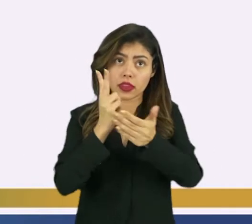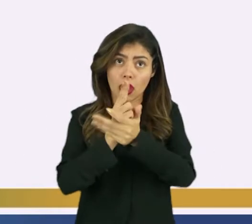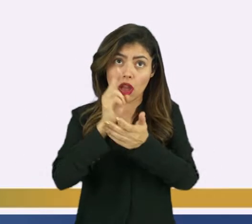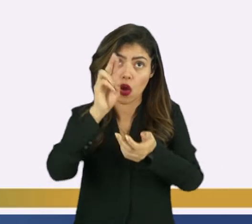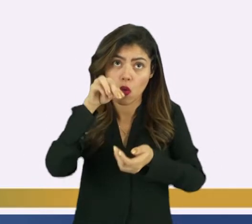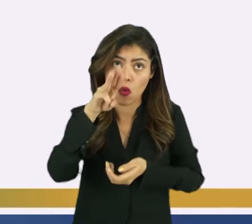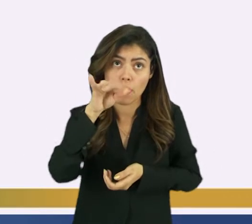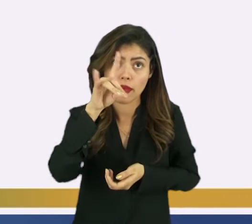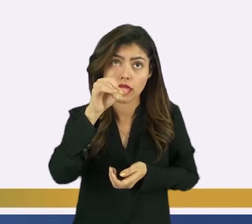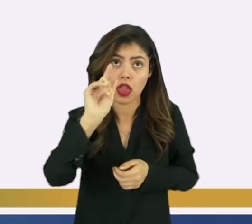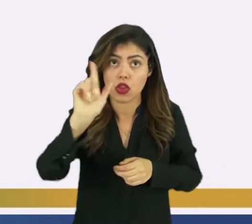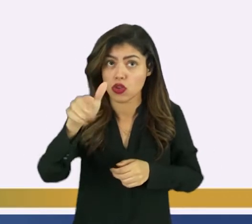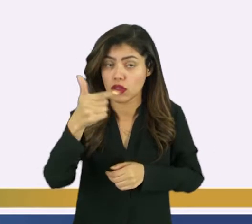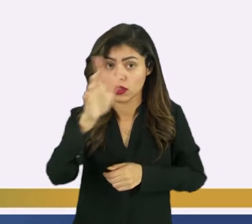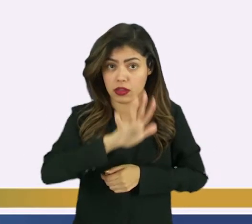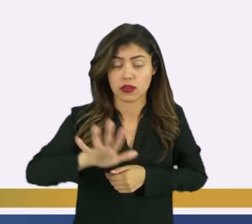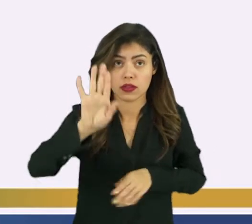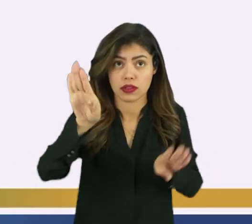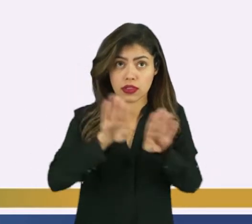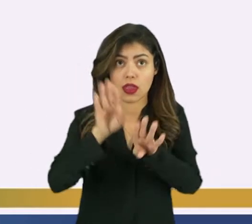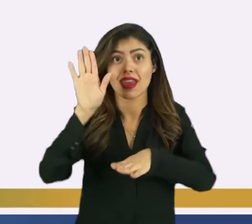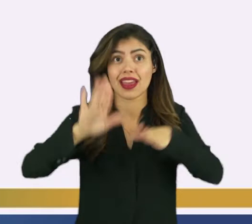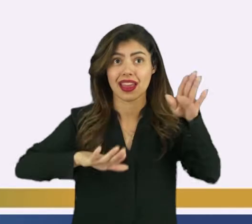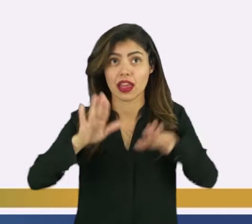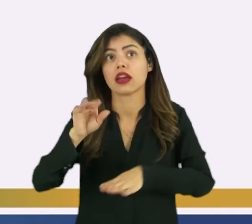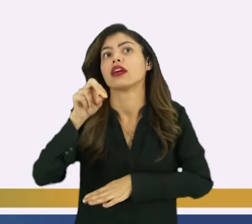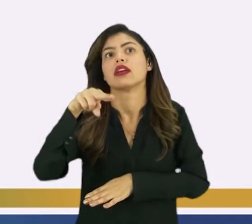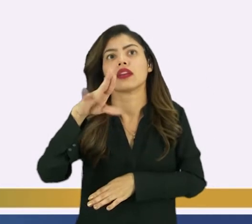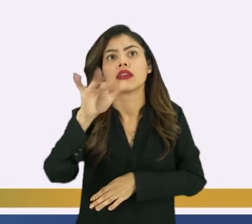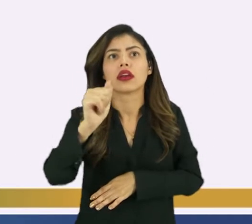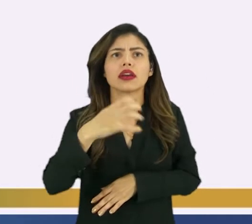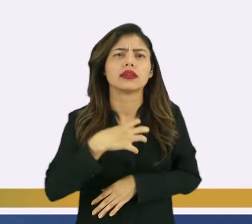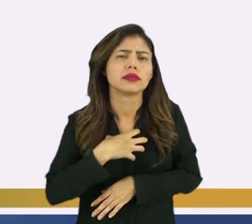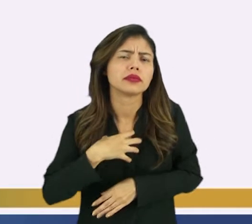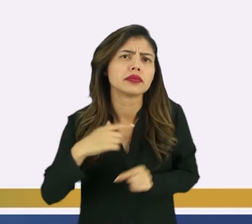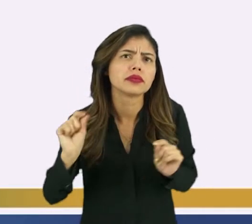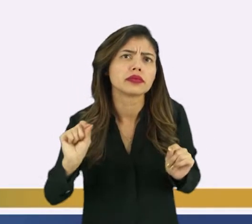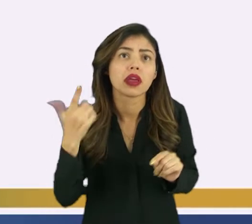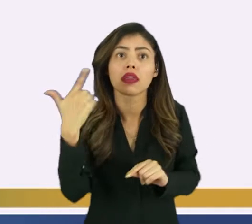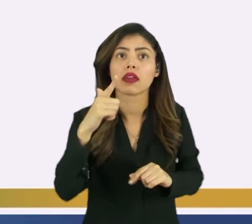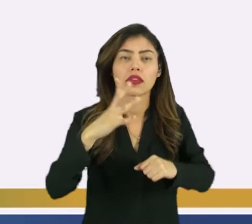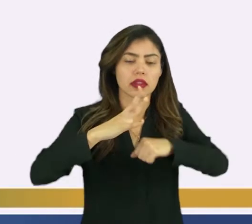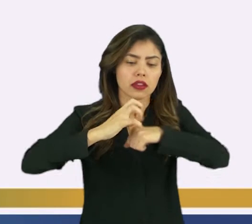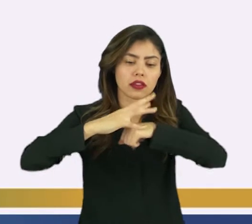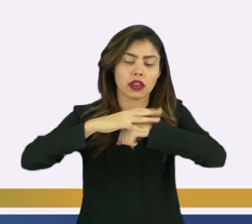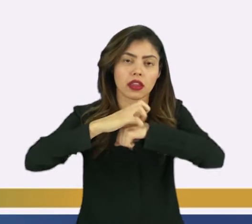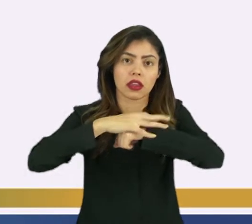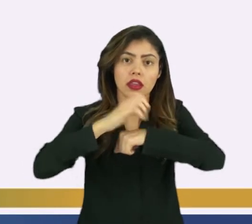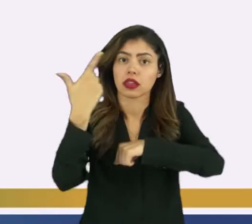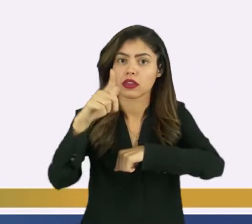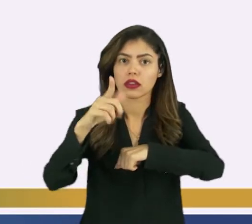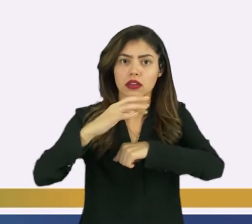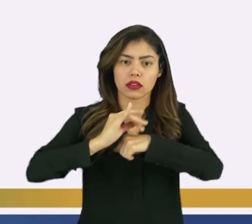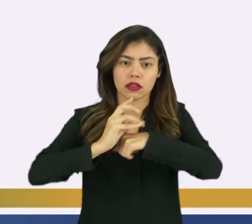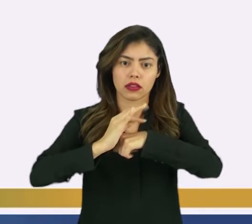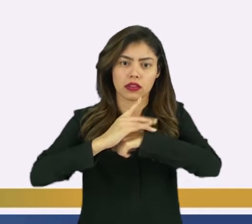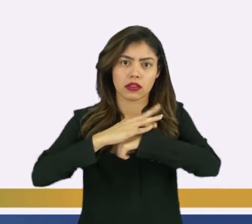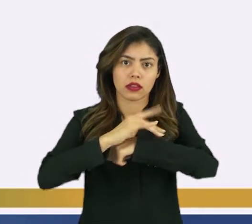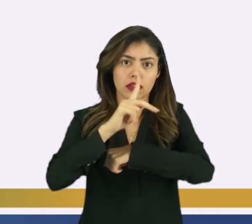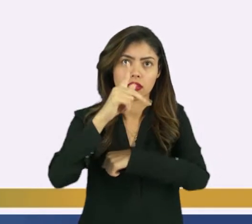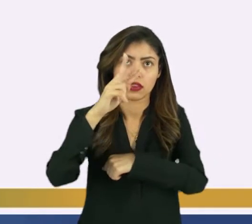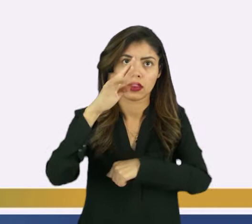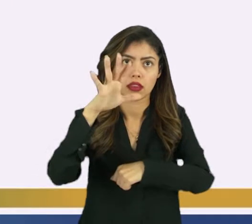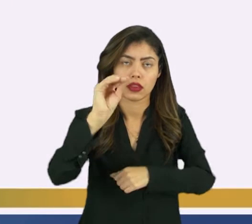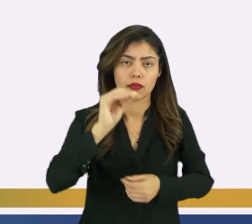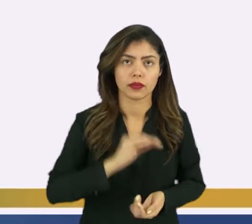sempre úmida. E outra coisa, que essa pele geralmente é nua. Em que sentido? Eles não apresentam nem escamas, muito